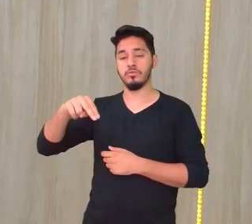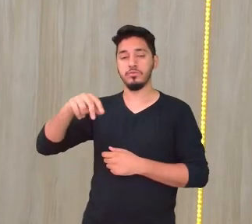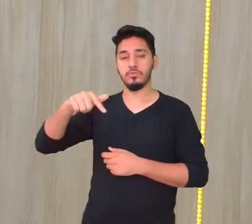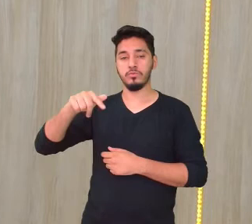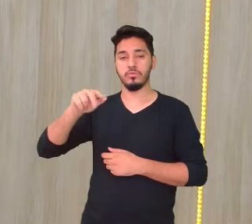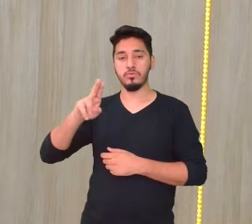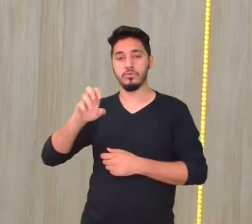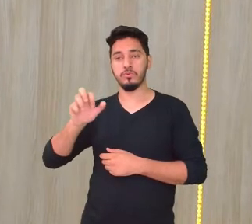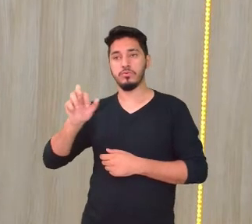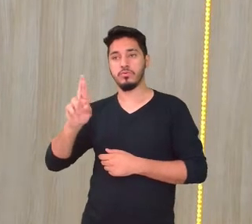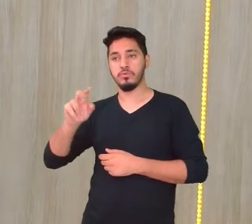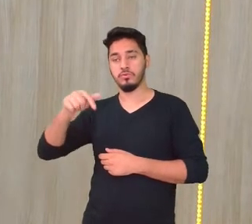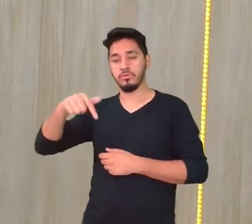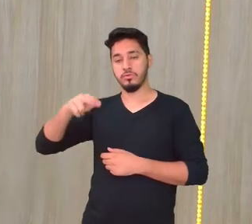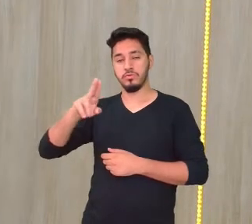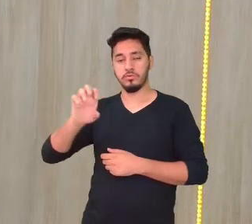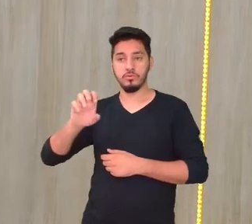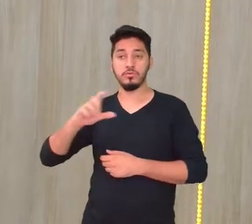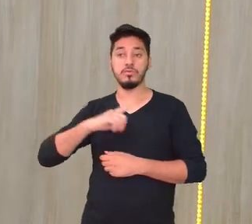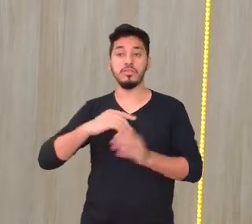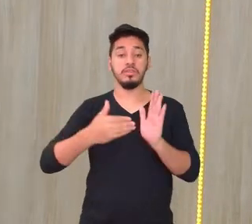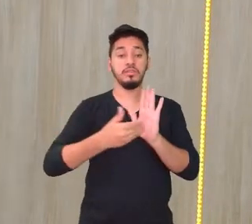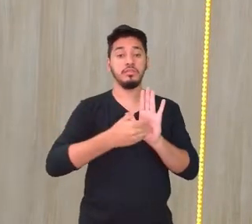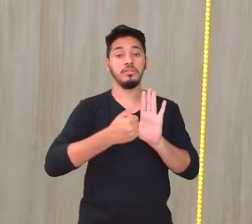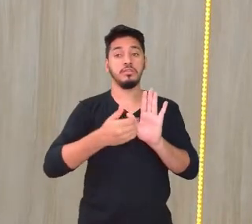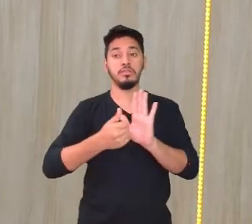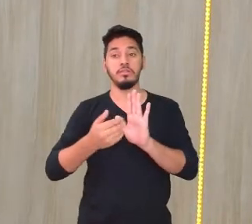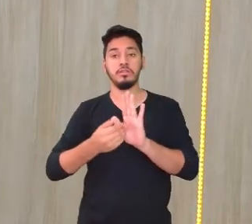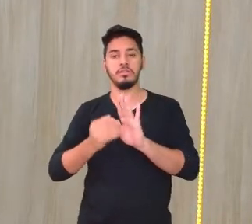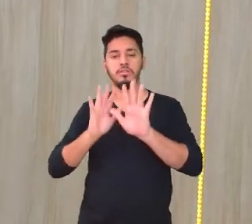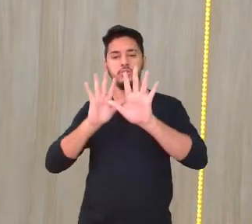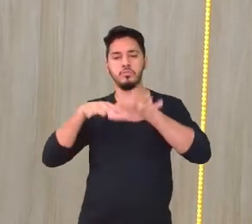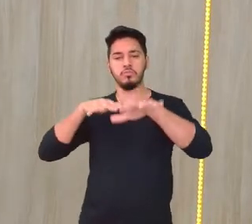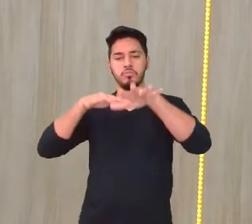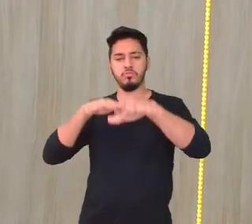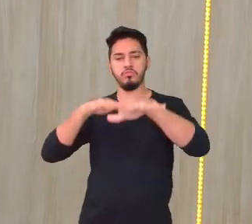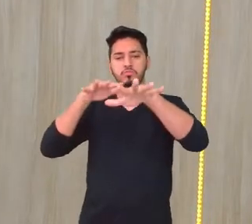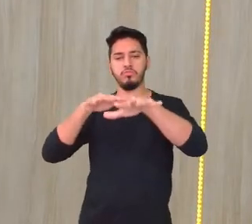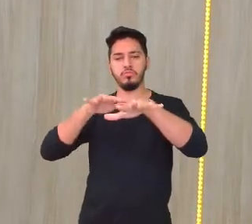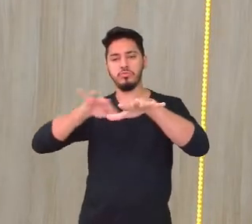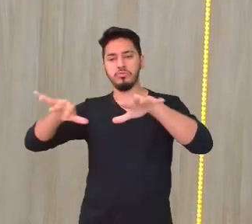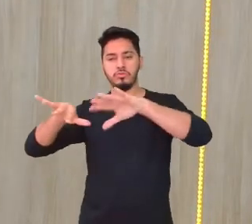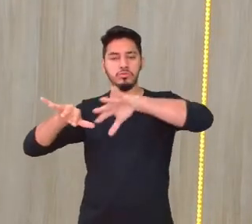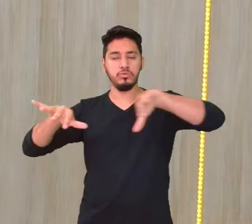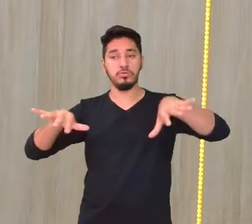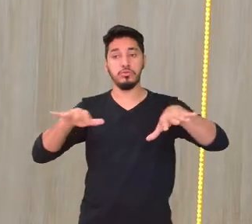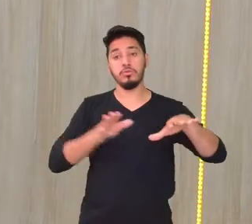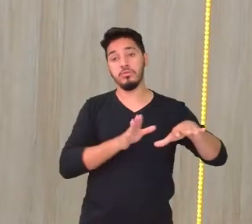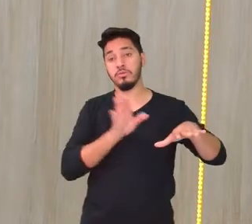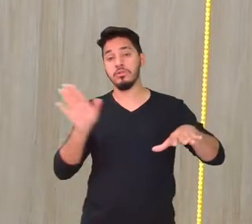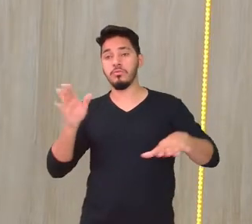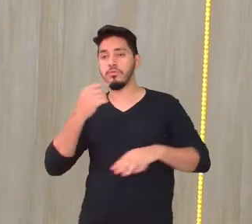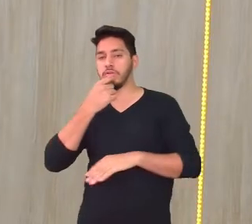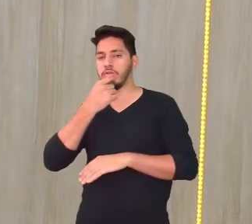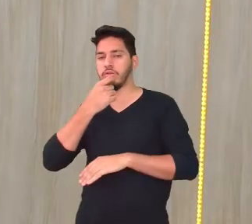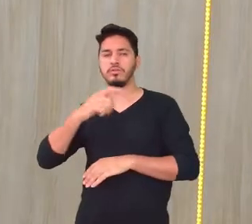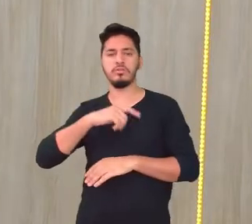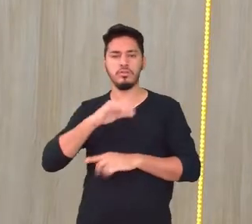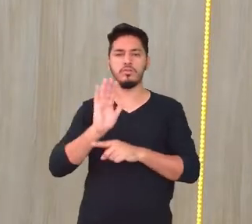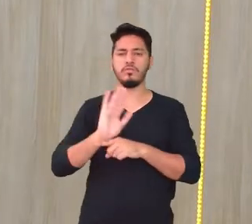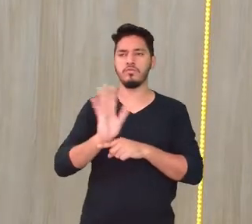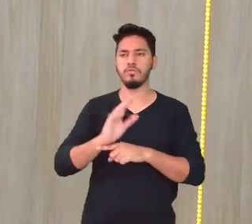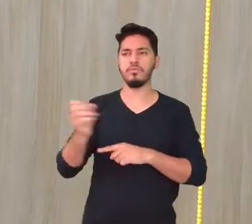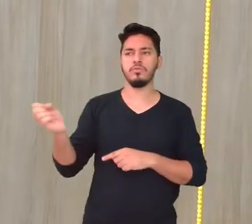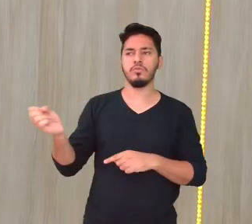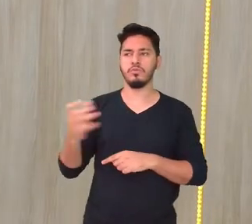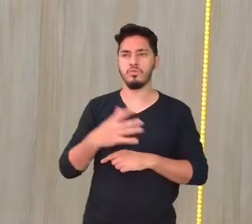onde a gente vai ter a retirada, né, de tropas francesas e inglesas para a Inglaterra. Então tem até um filme, né,